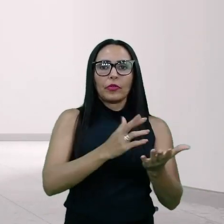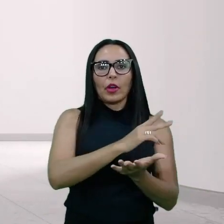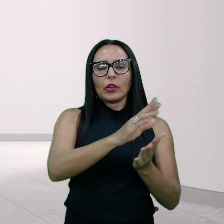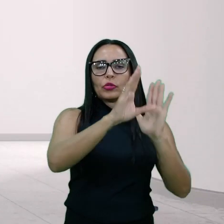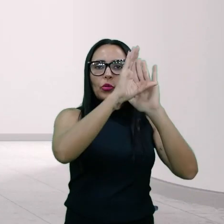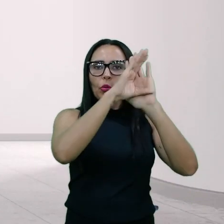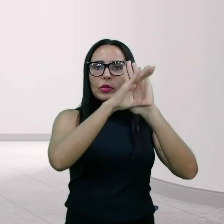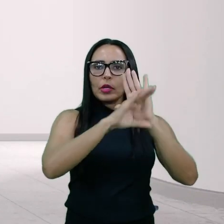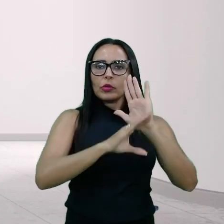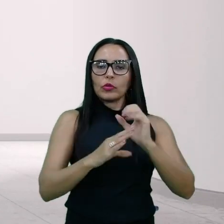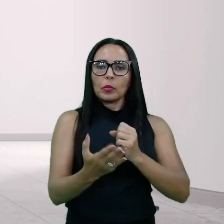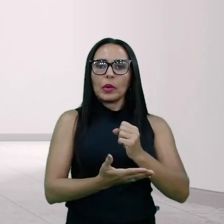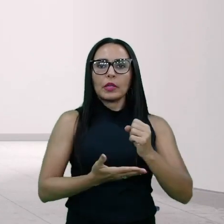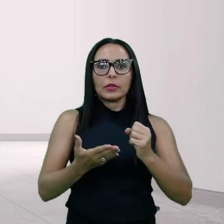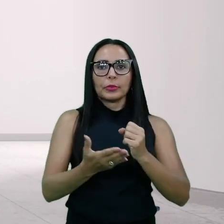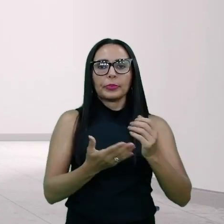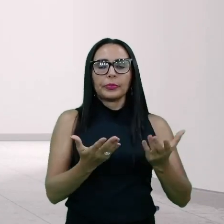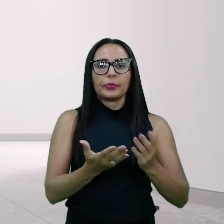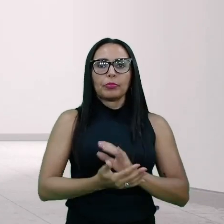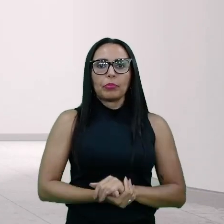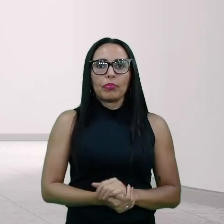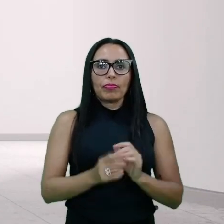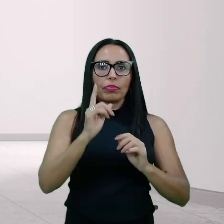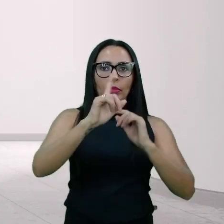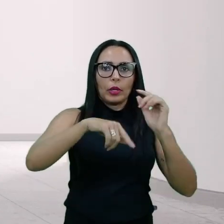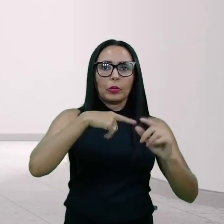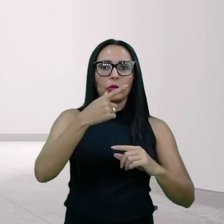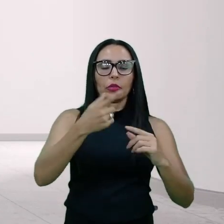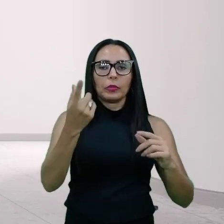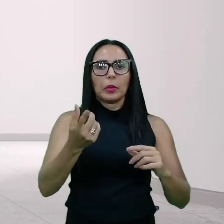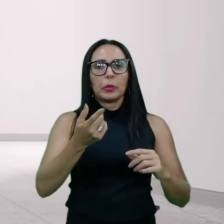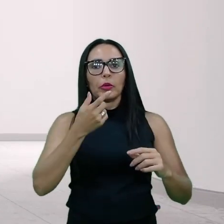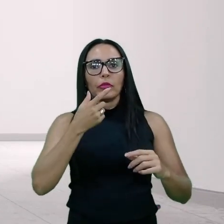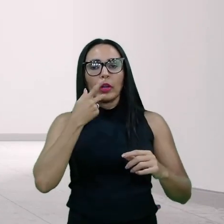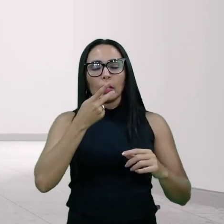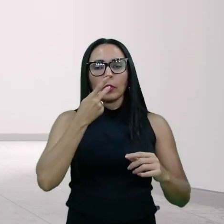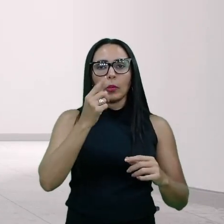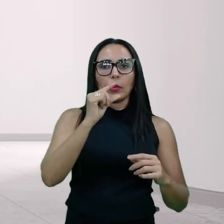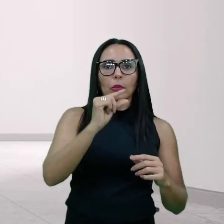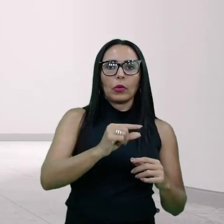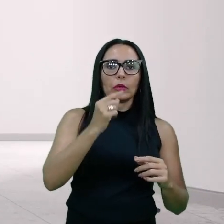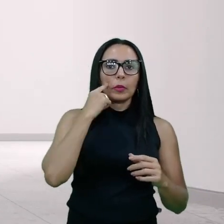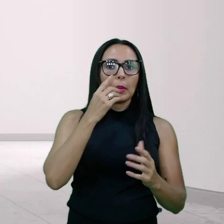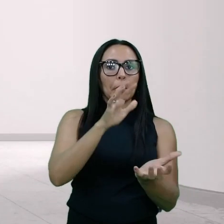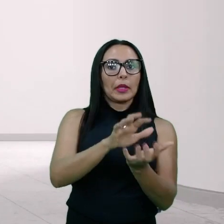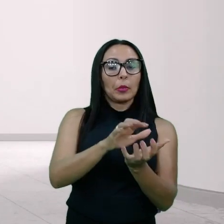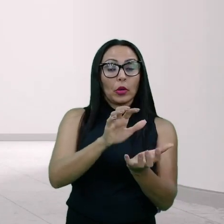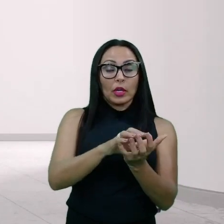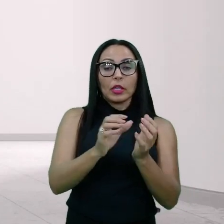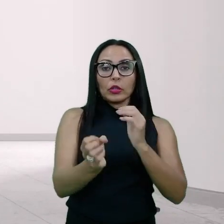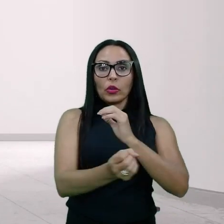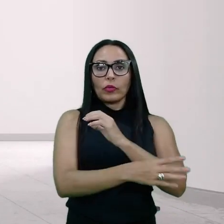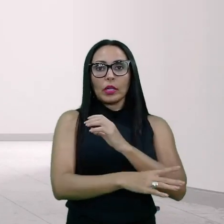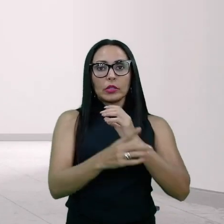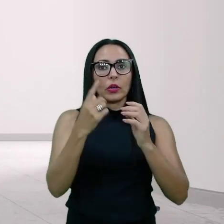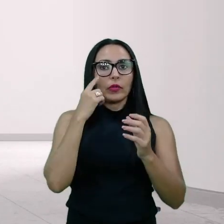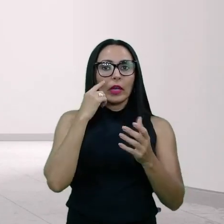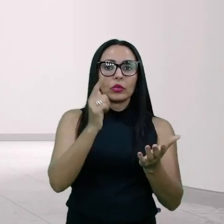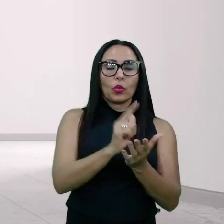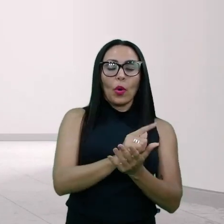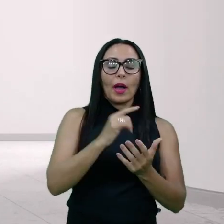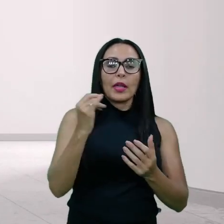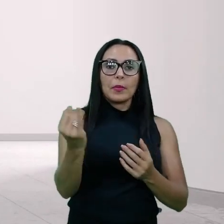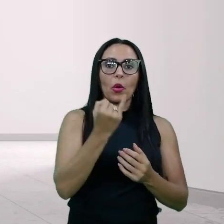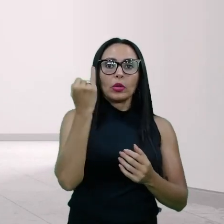conceitos básicos sobre esse assunto. Depois nós falamos um pouco sobre a Usina Pernambucana de Inovação e o seu papel nesse